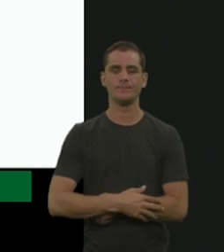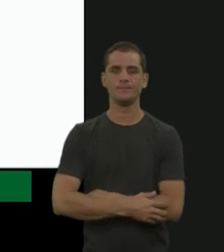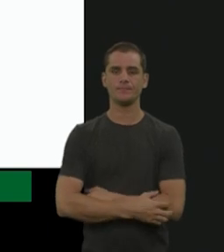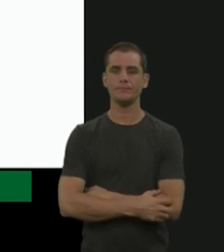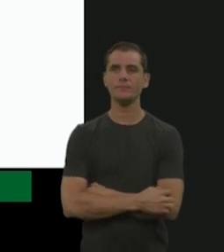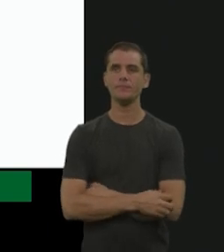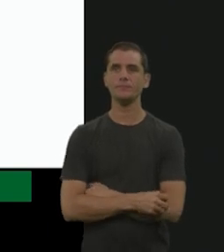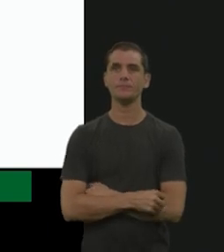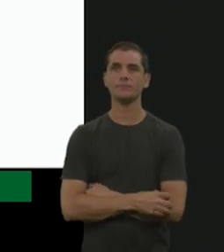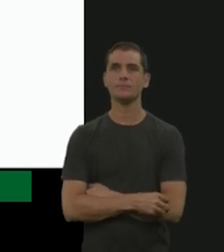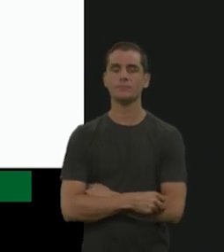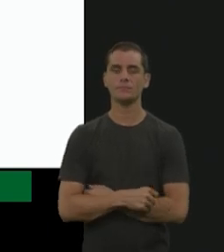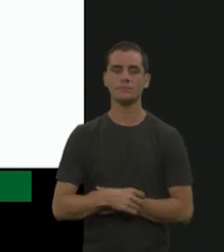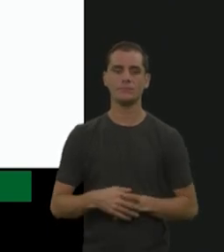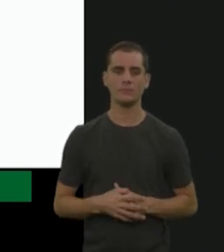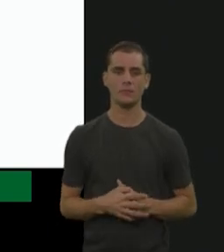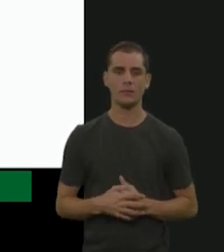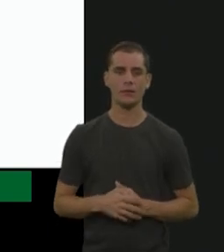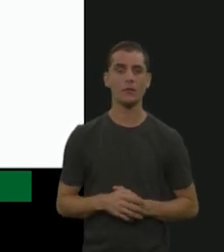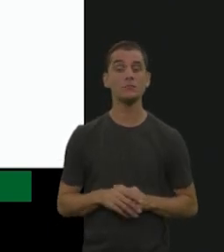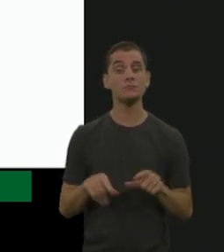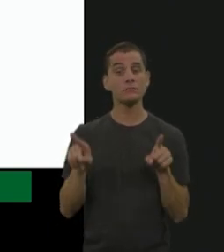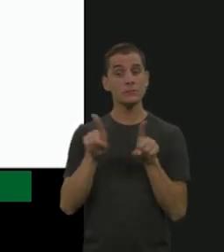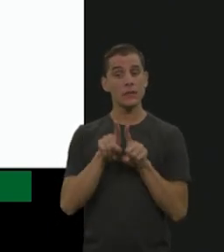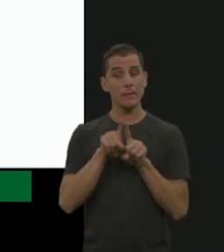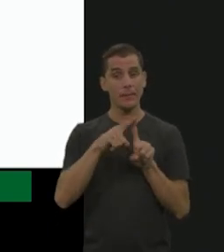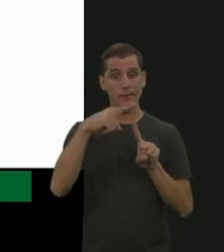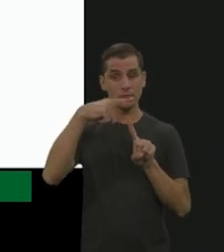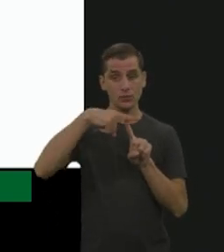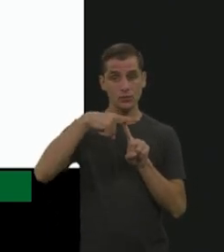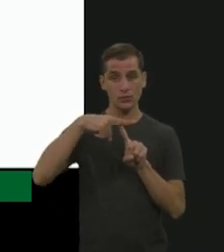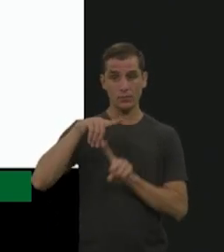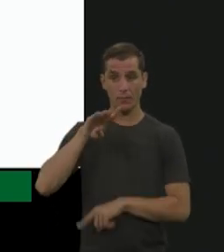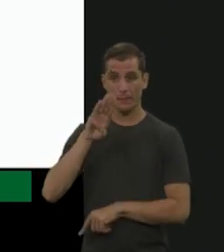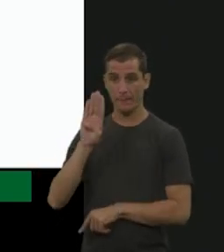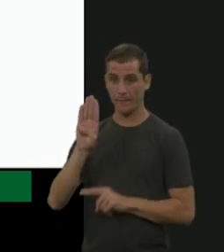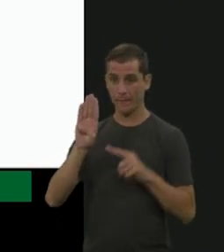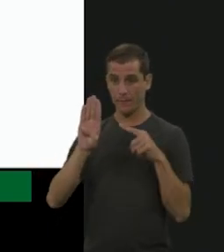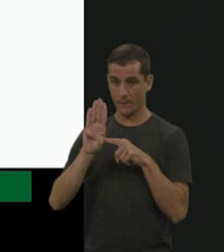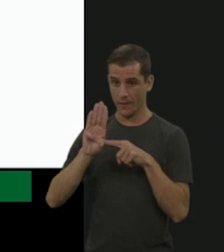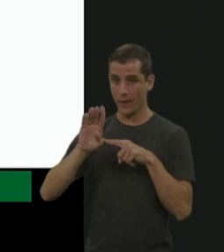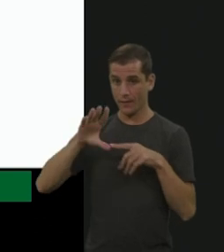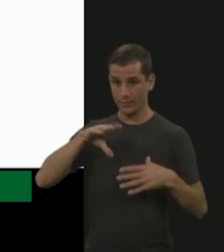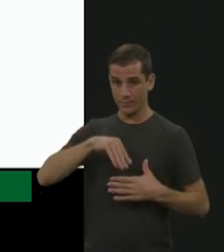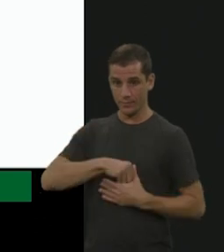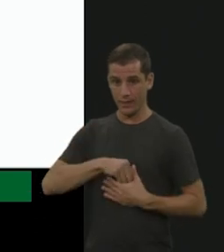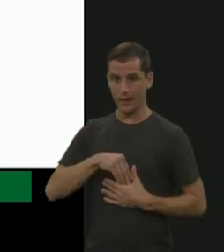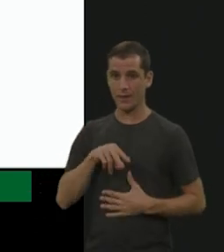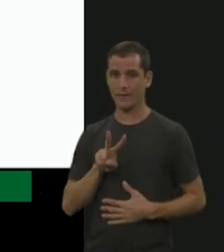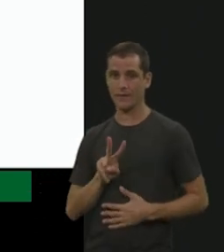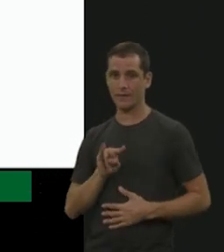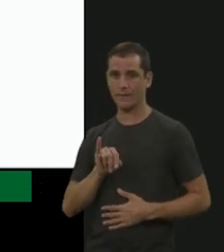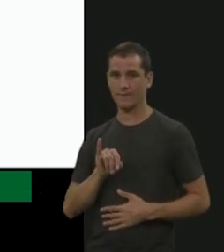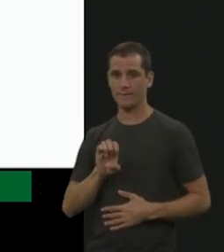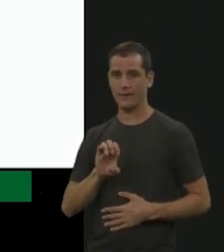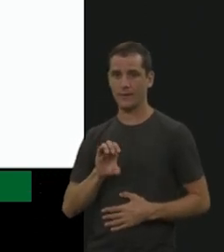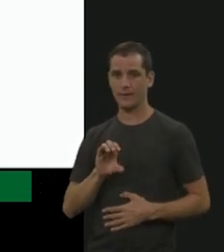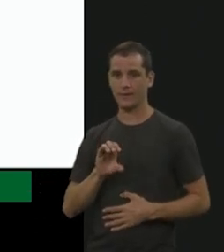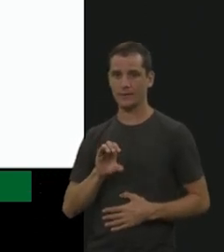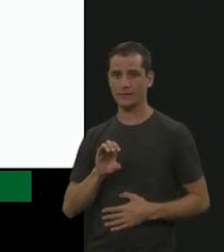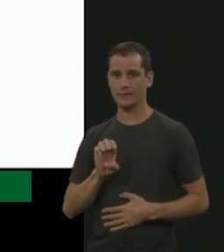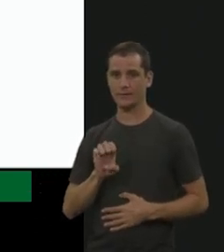Aqui foi. E o tipo B, que tem muita parte visceral, né? Então, hepatite esplenomegalia, doença